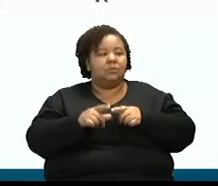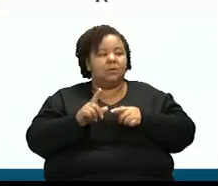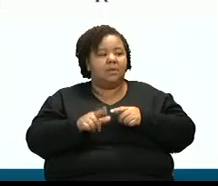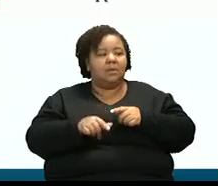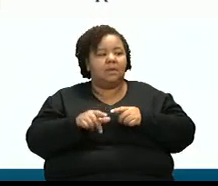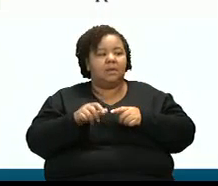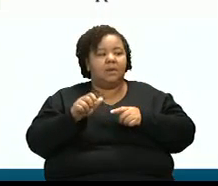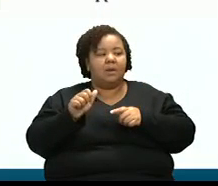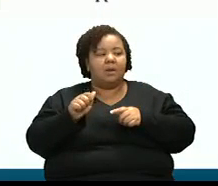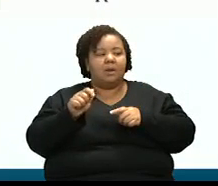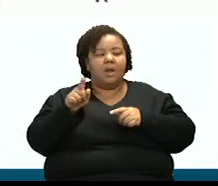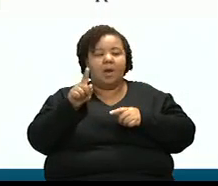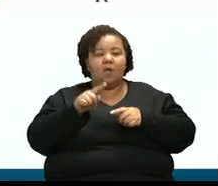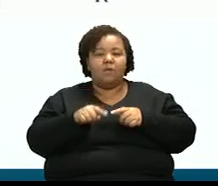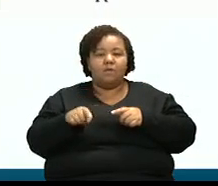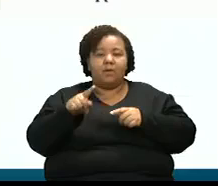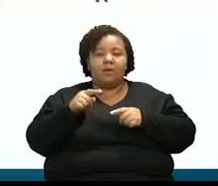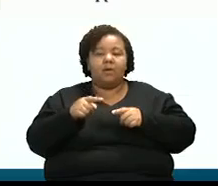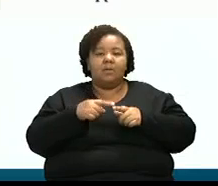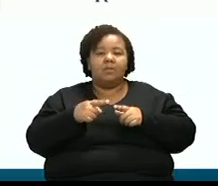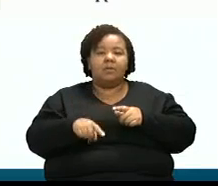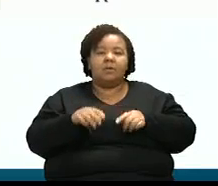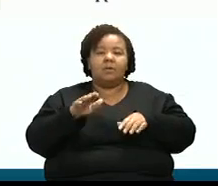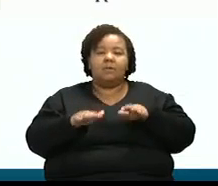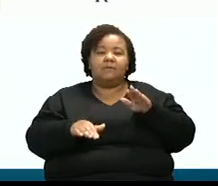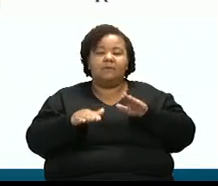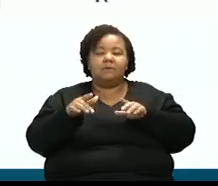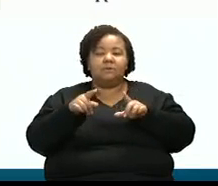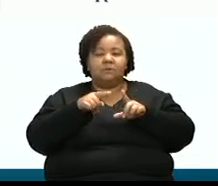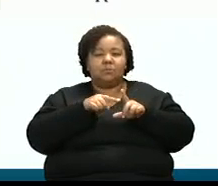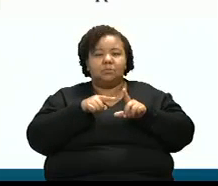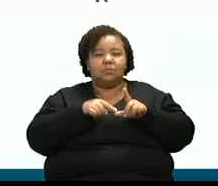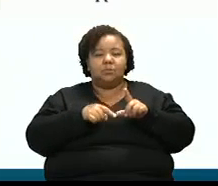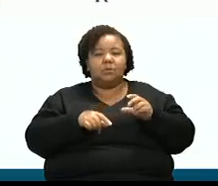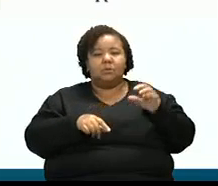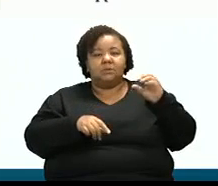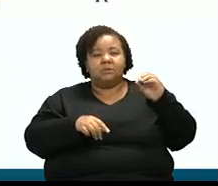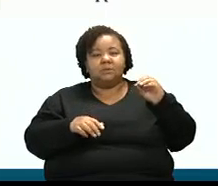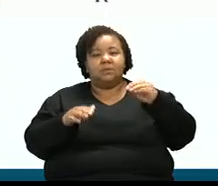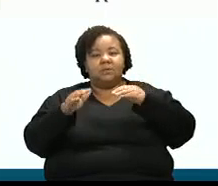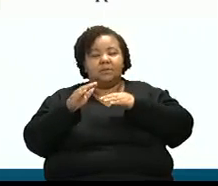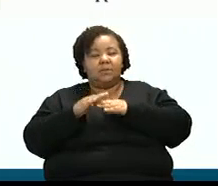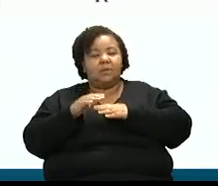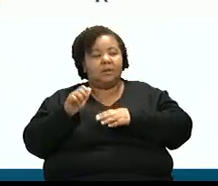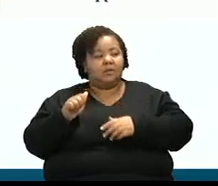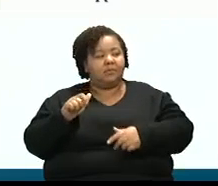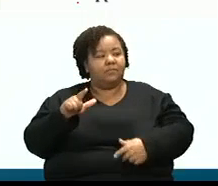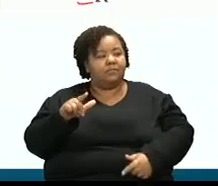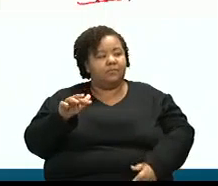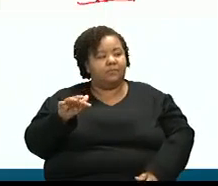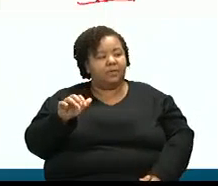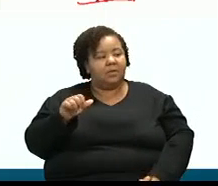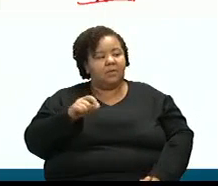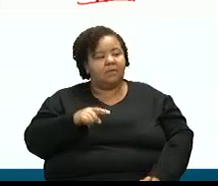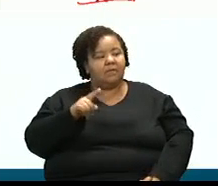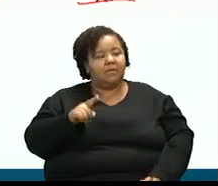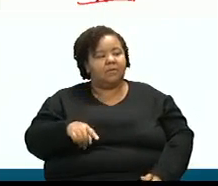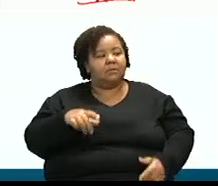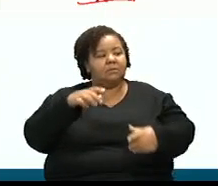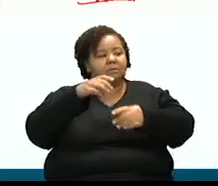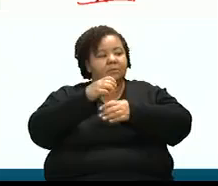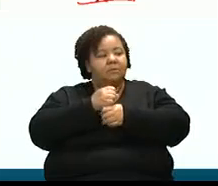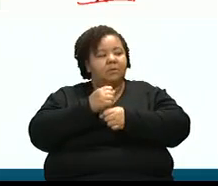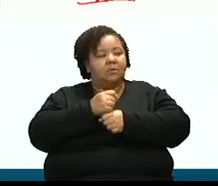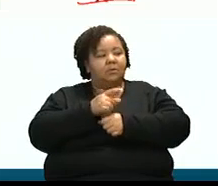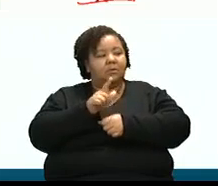0 a alfa? Porque é a variação do ângulo. Então, nós vamos ter de 0 até alfa. Calculando a integral, nós